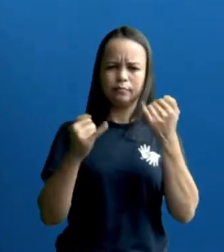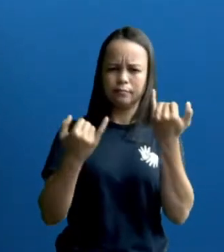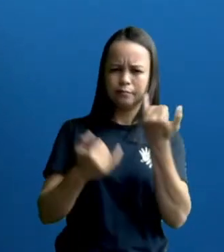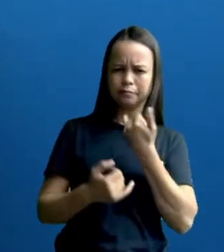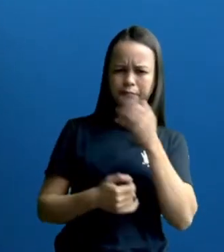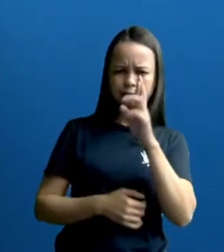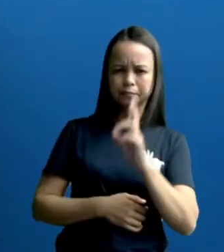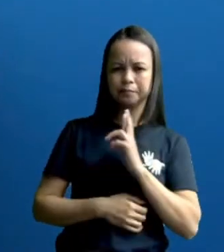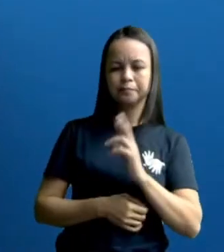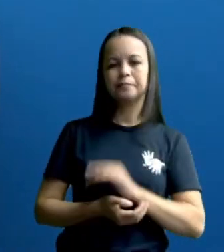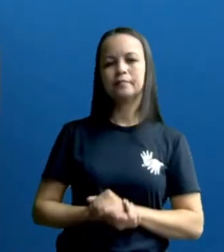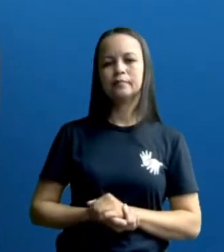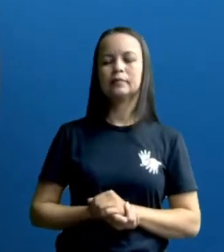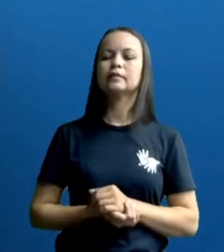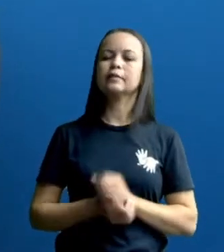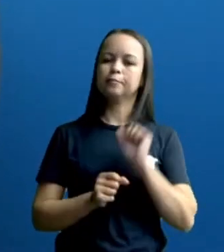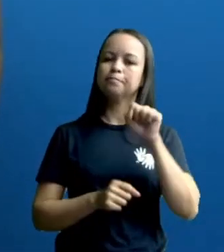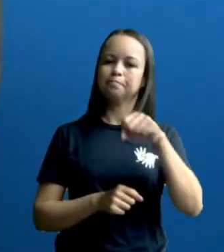mim.